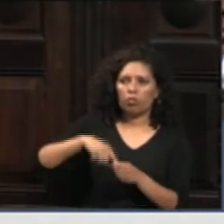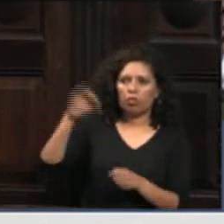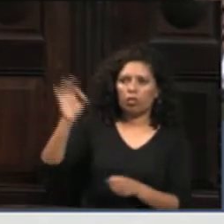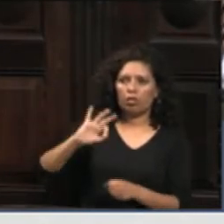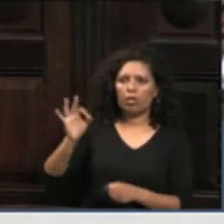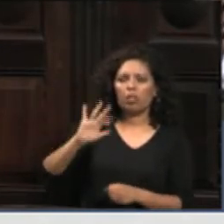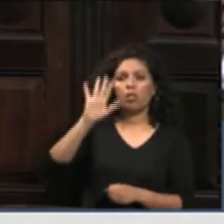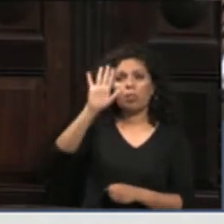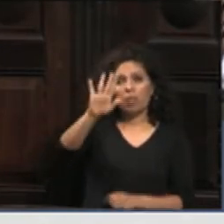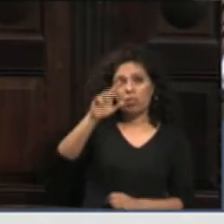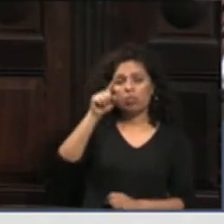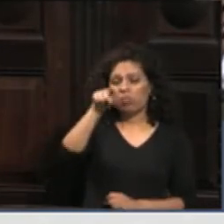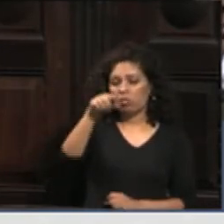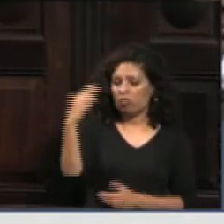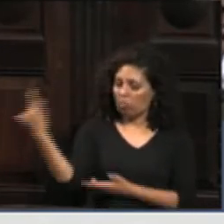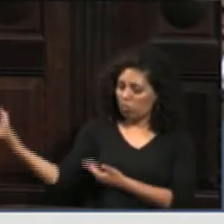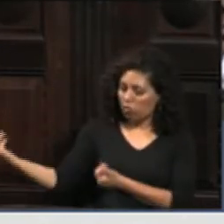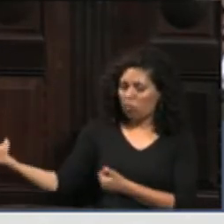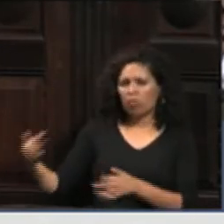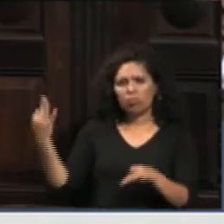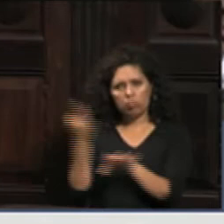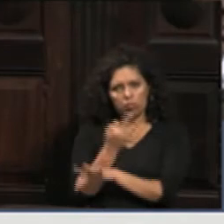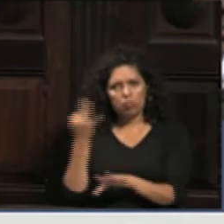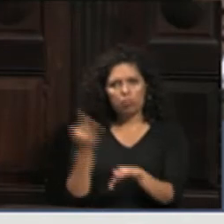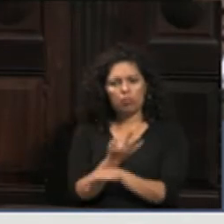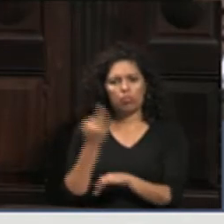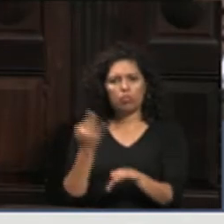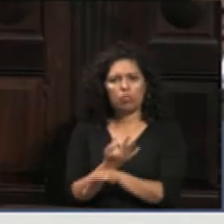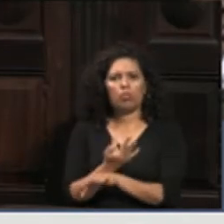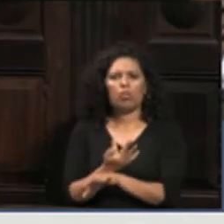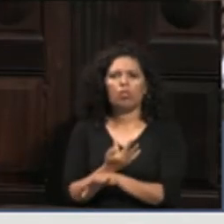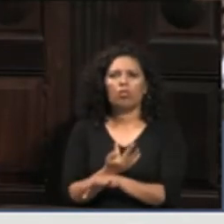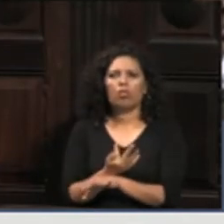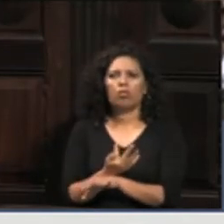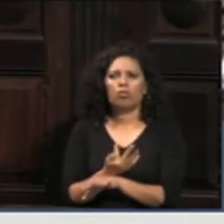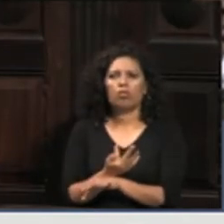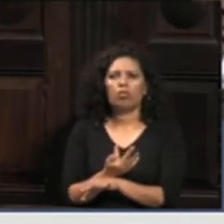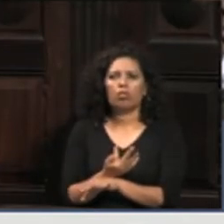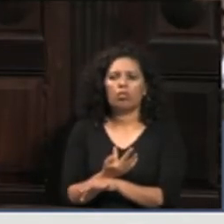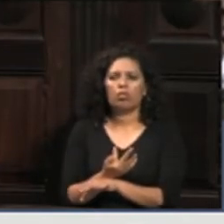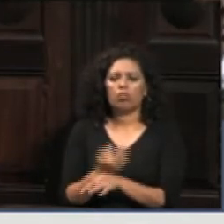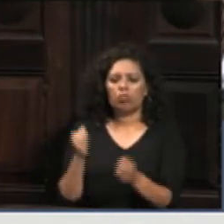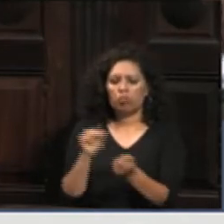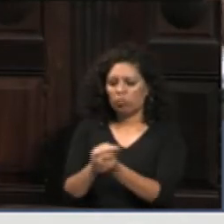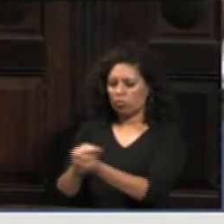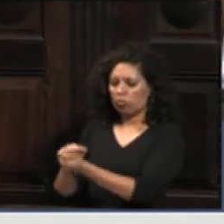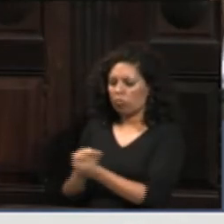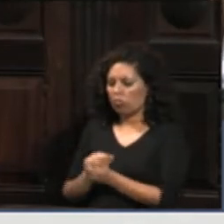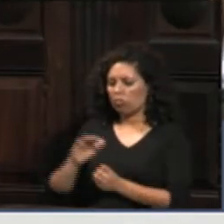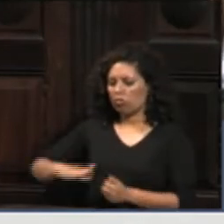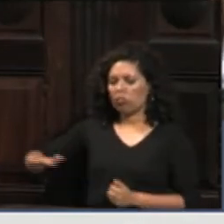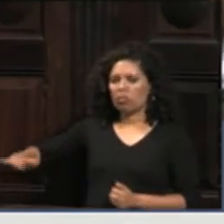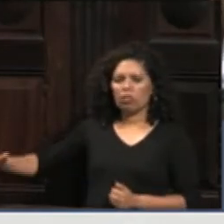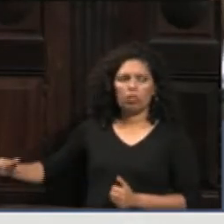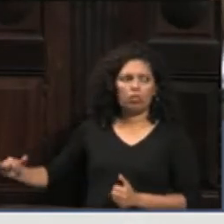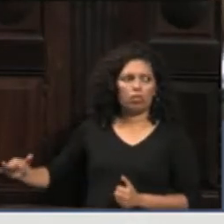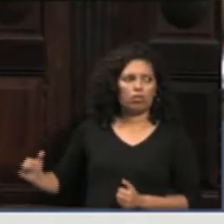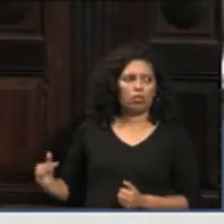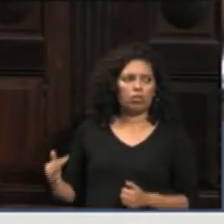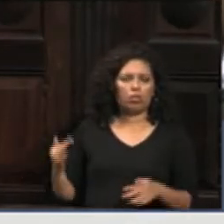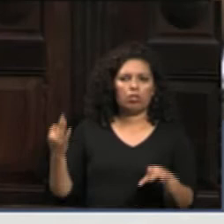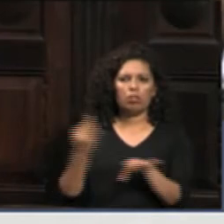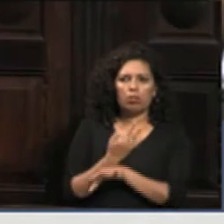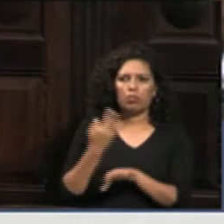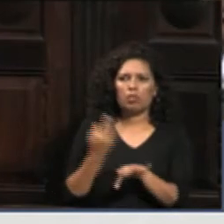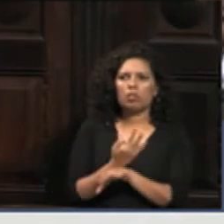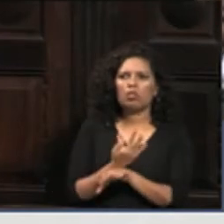Excelência é jovem, perseverar na luta, perseverar defendendo as crianças, perseverar abraçando